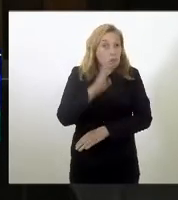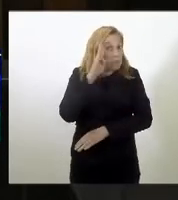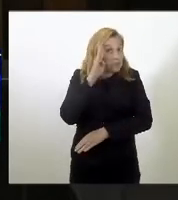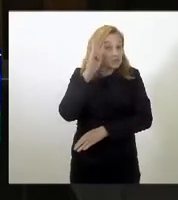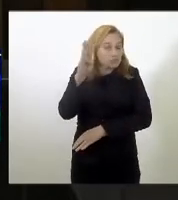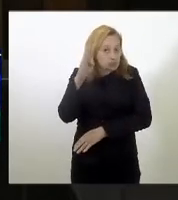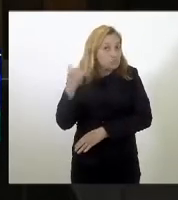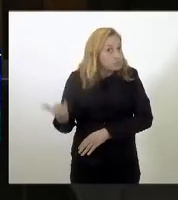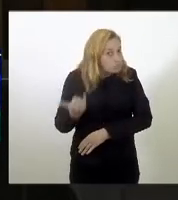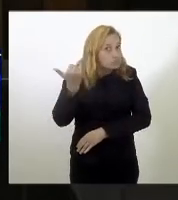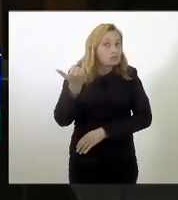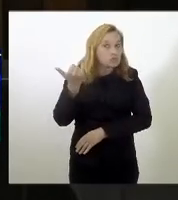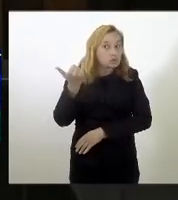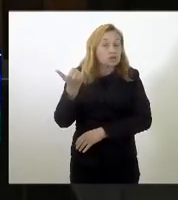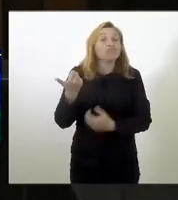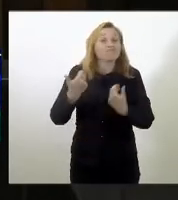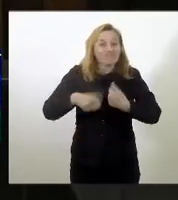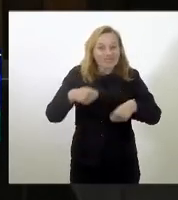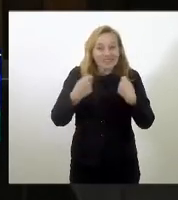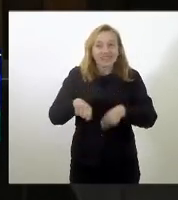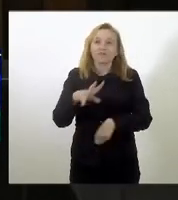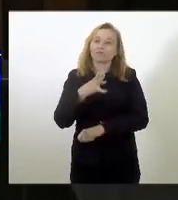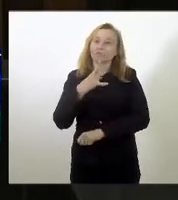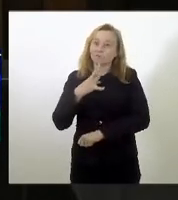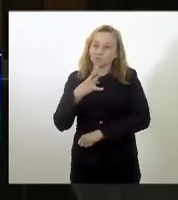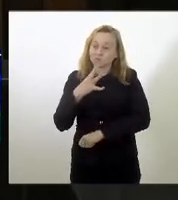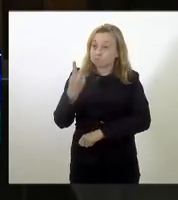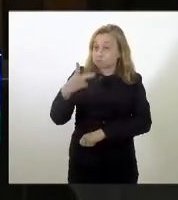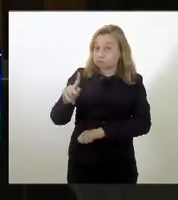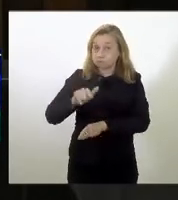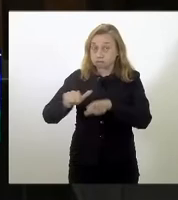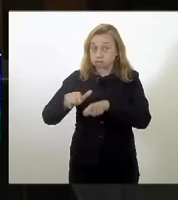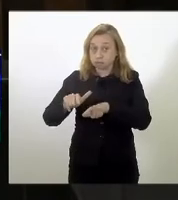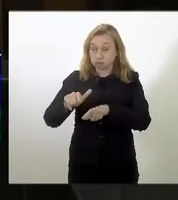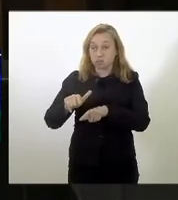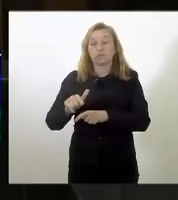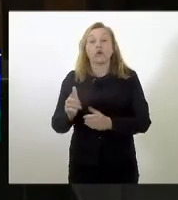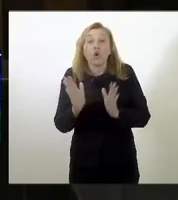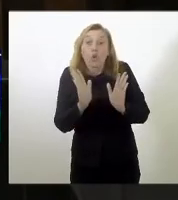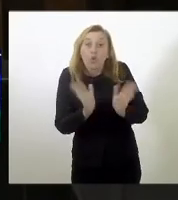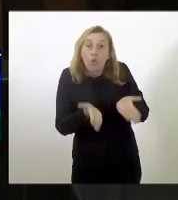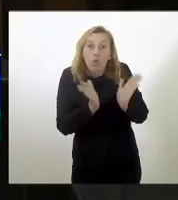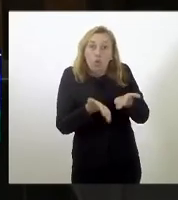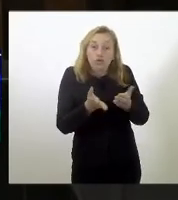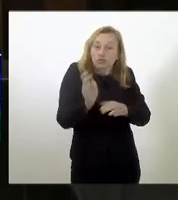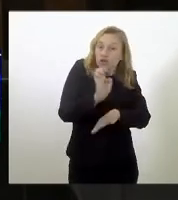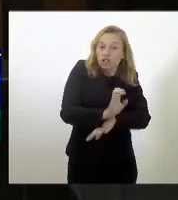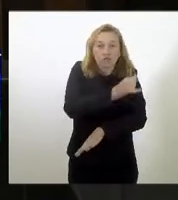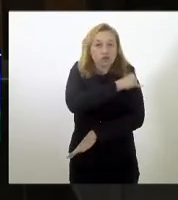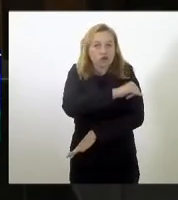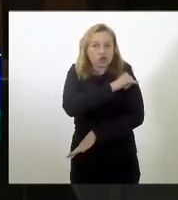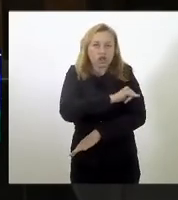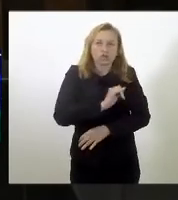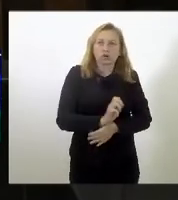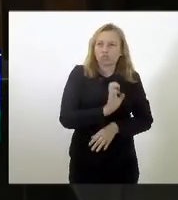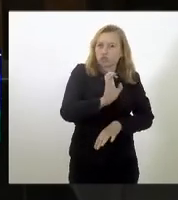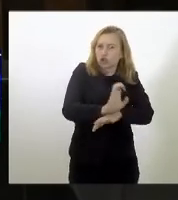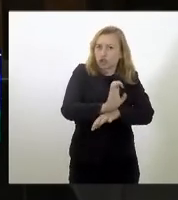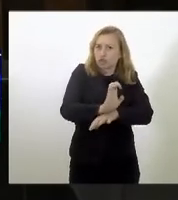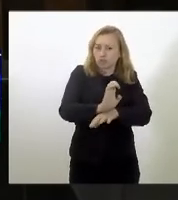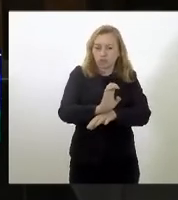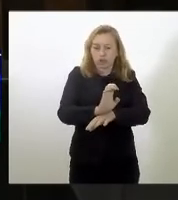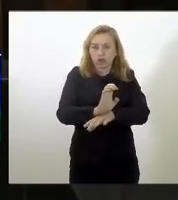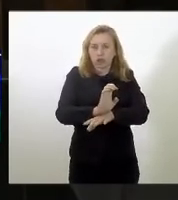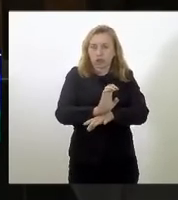fundamental que tem que ser reconhecida pela sua relevância. Hoje, o Estado do Rio de Janeiro é um Estado com